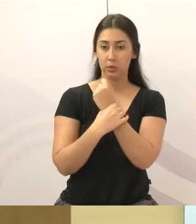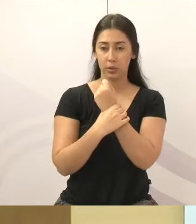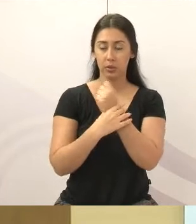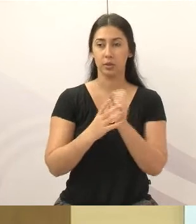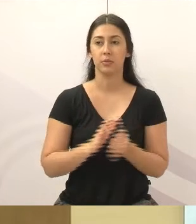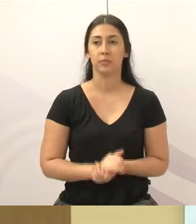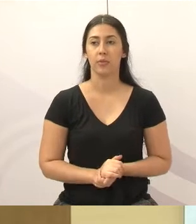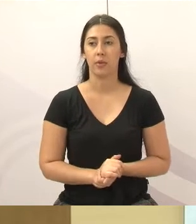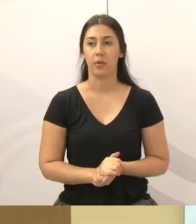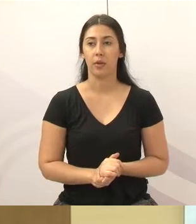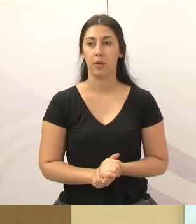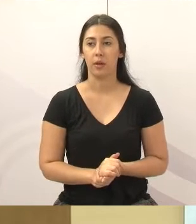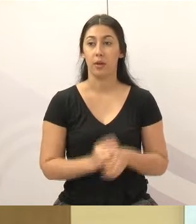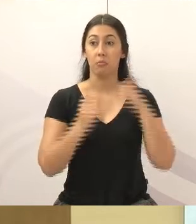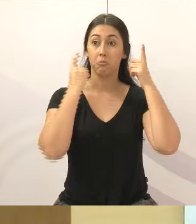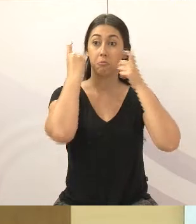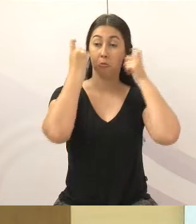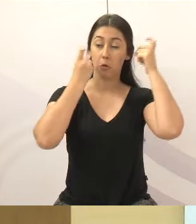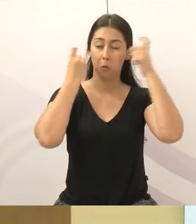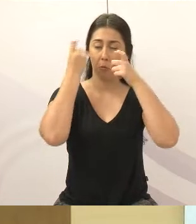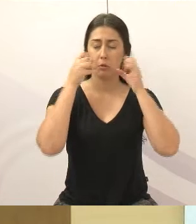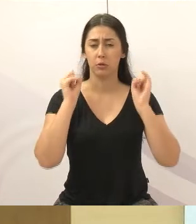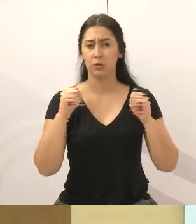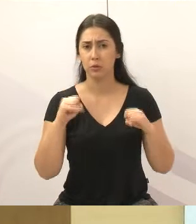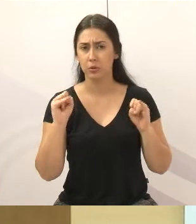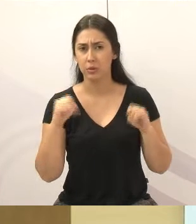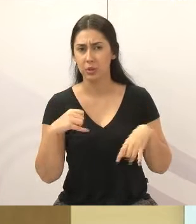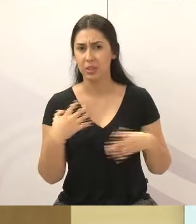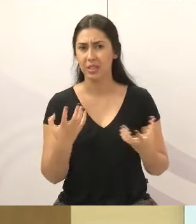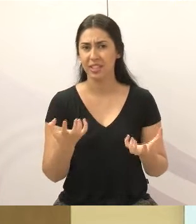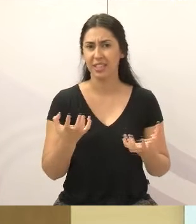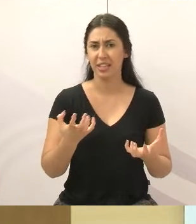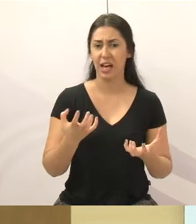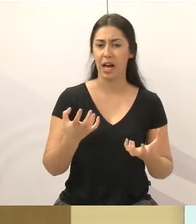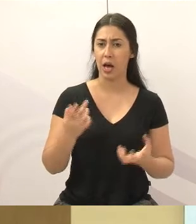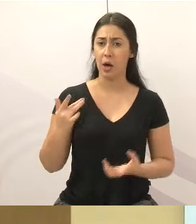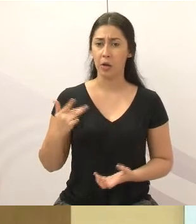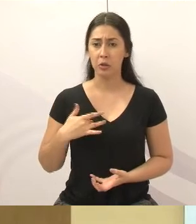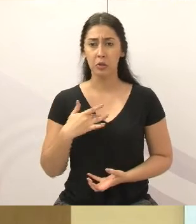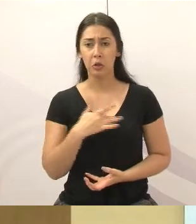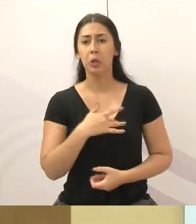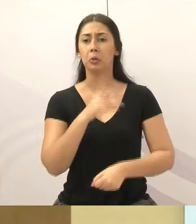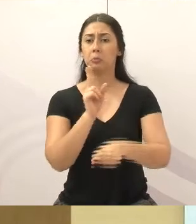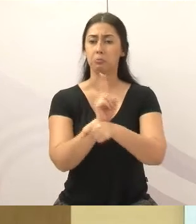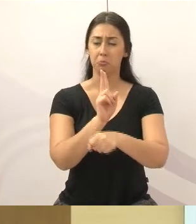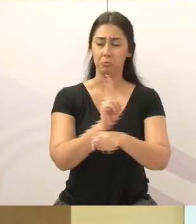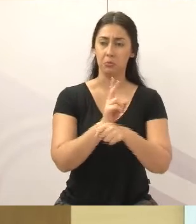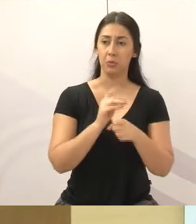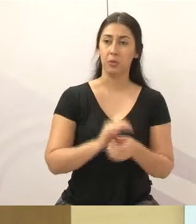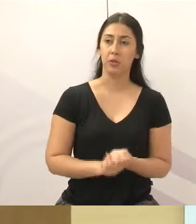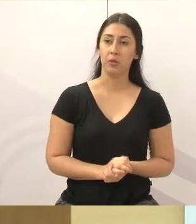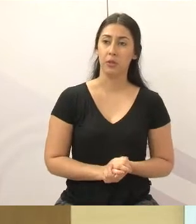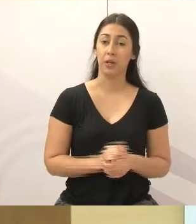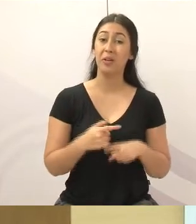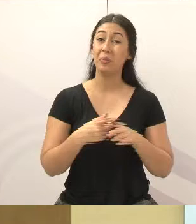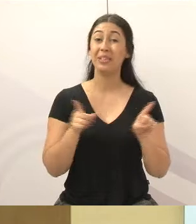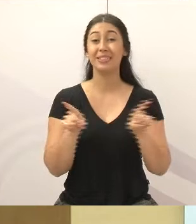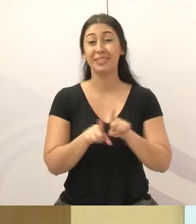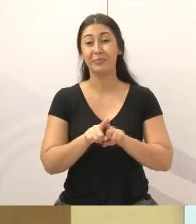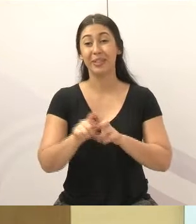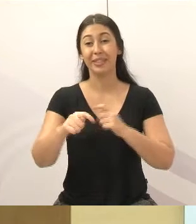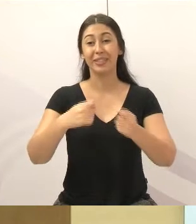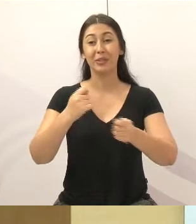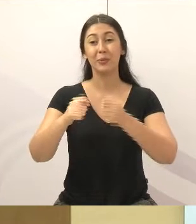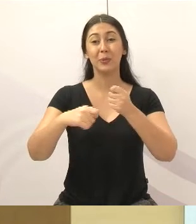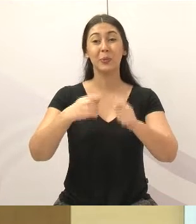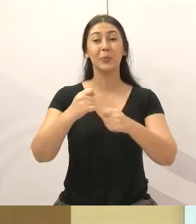existe aqui uma preocupação por parte de todos com relação a defender a vida, a saúde e também a parte econômica também, porque,